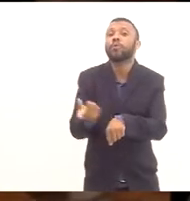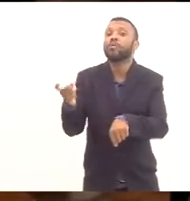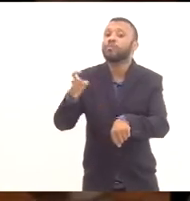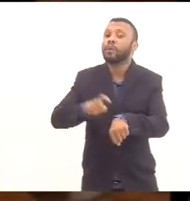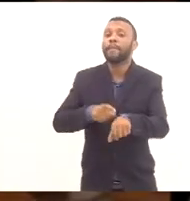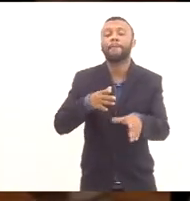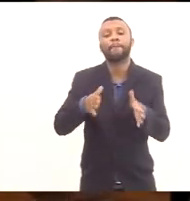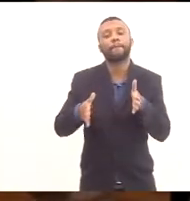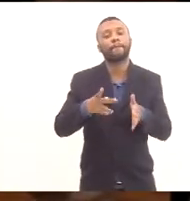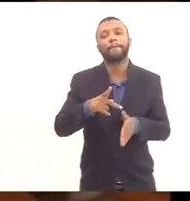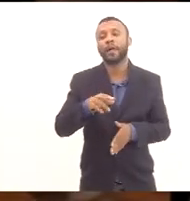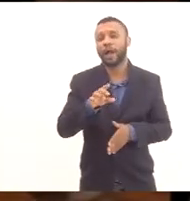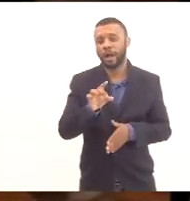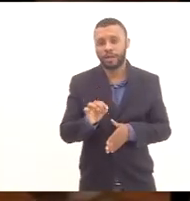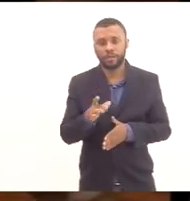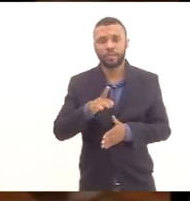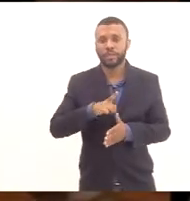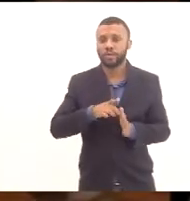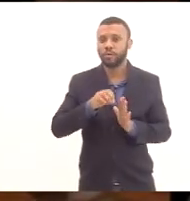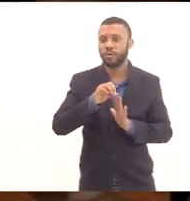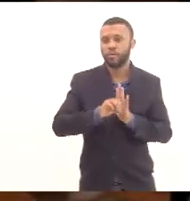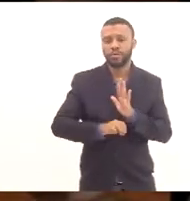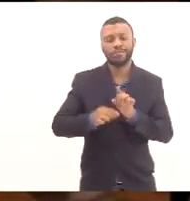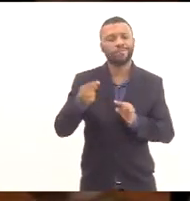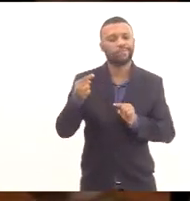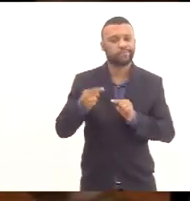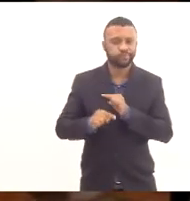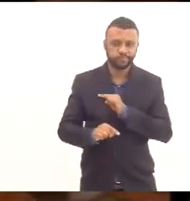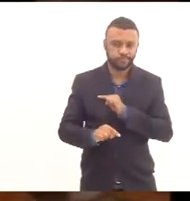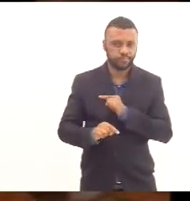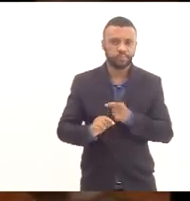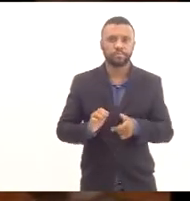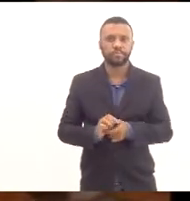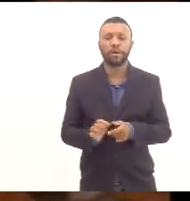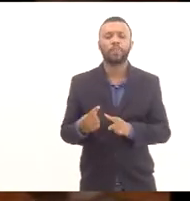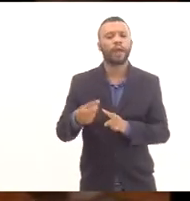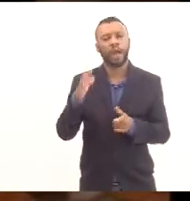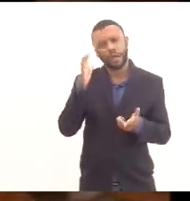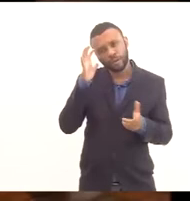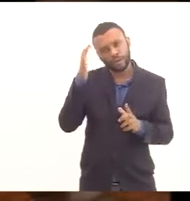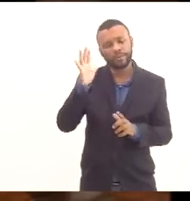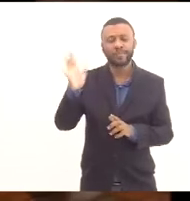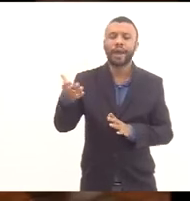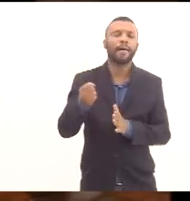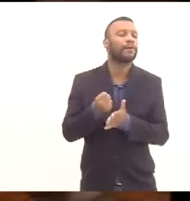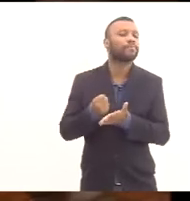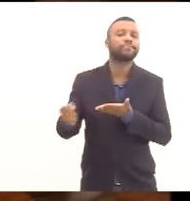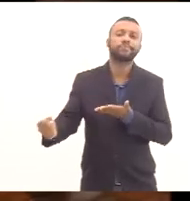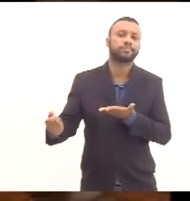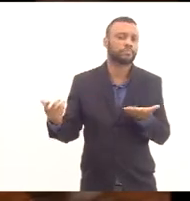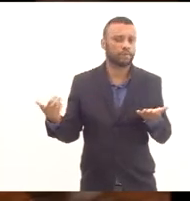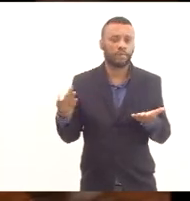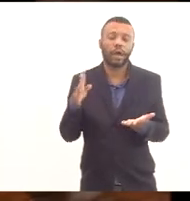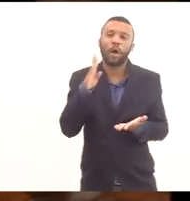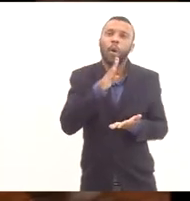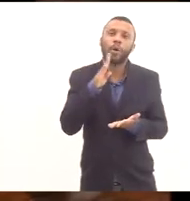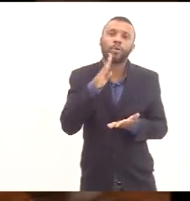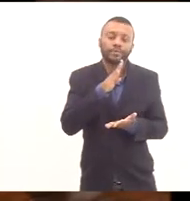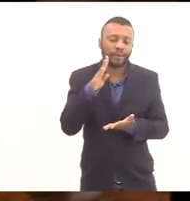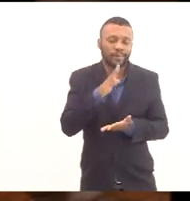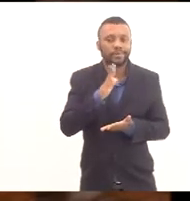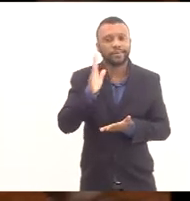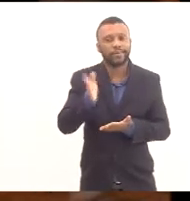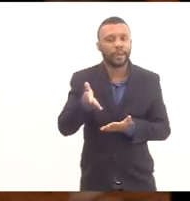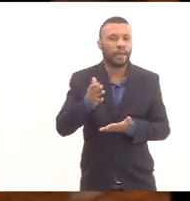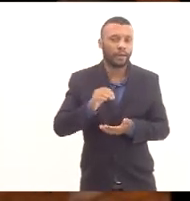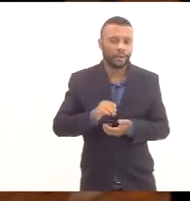nos ofícios são acabam sendo inúteis porque as e já passaram né urgentes e